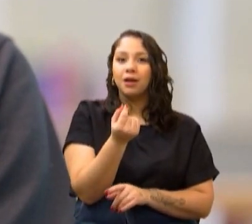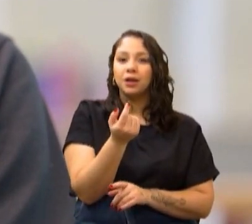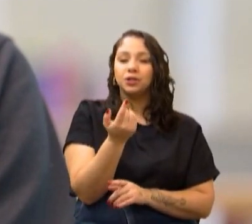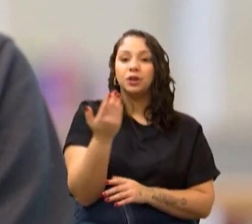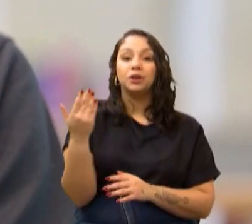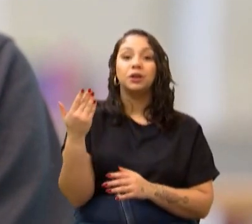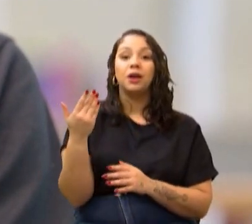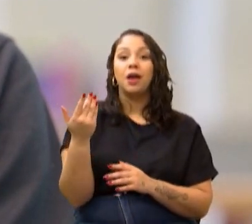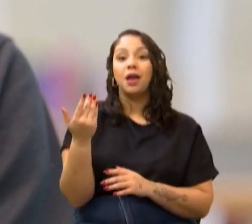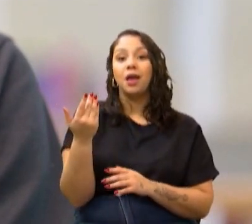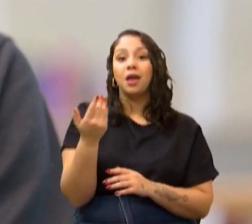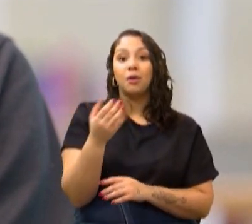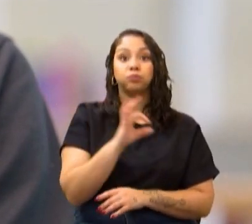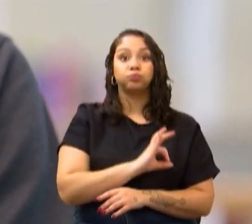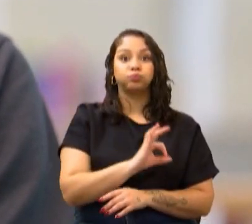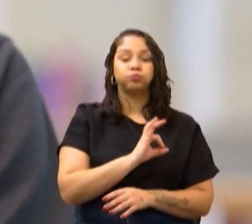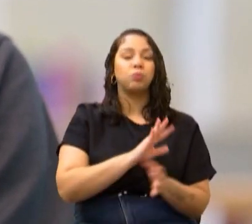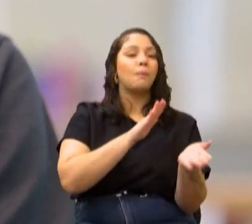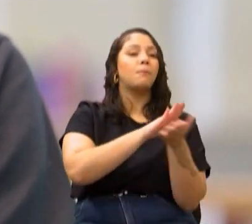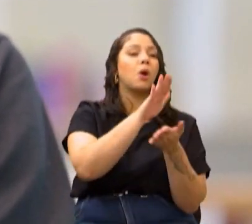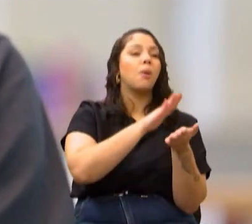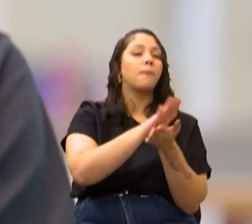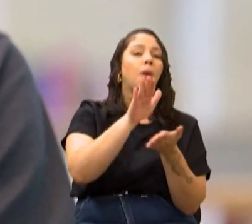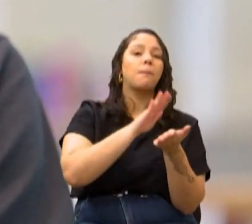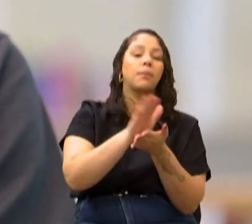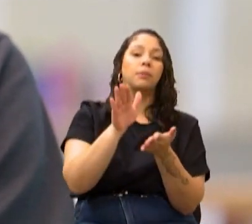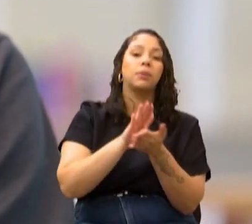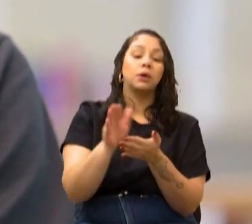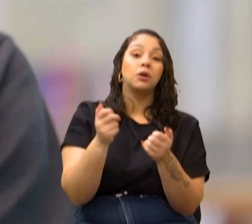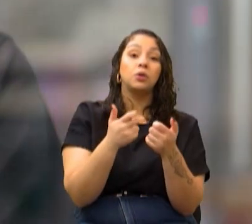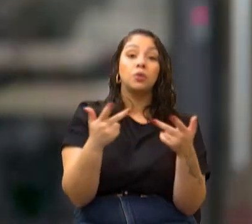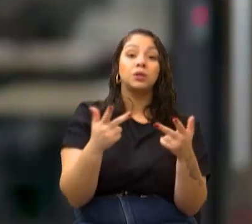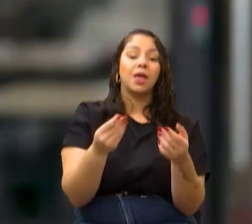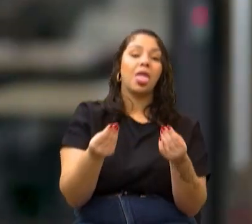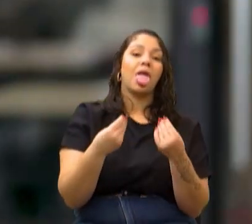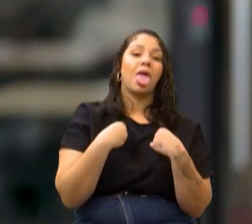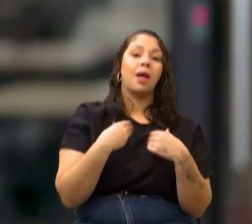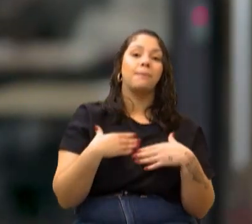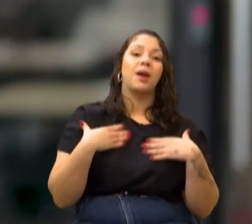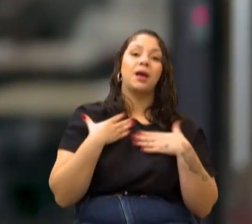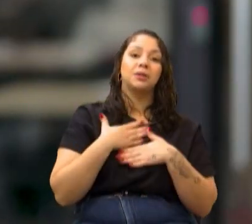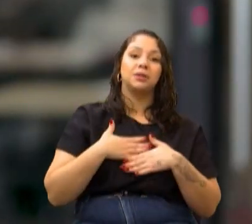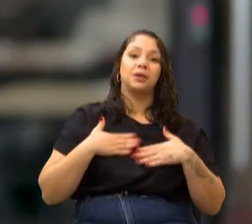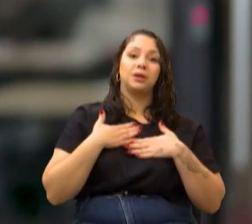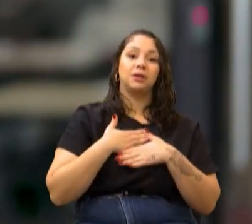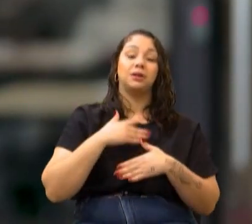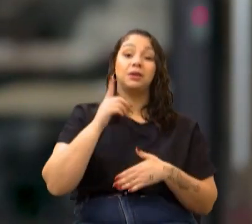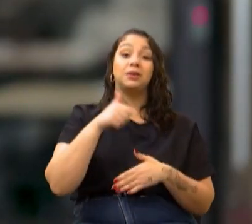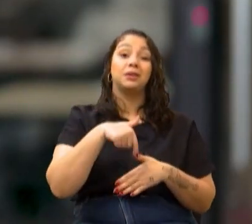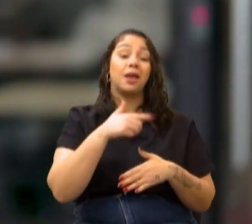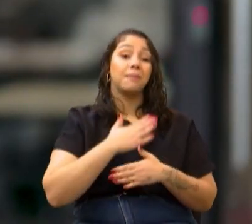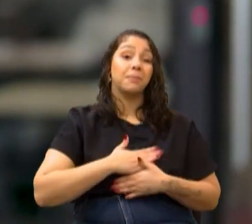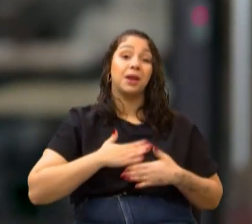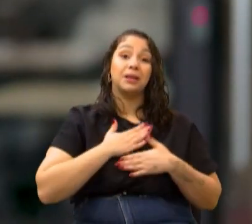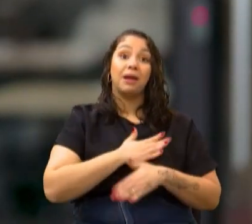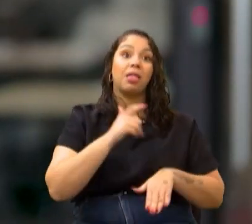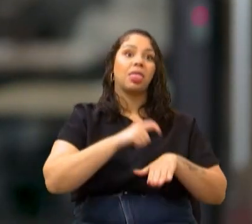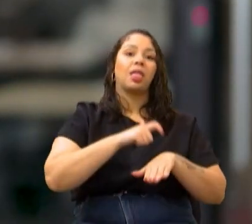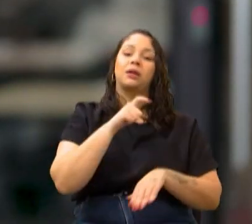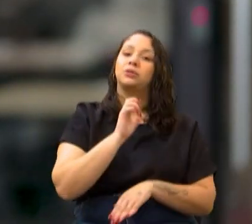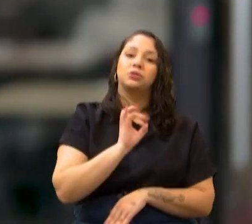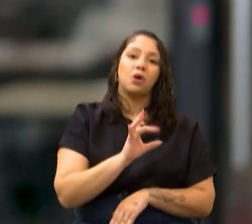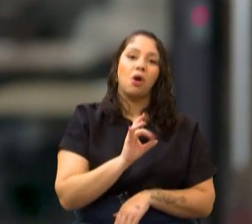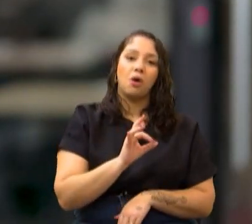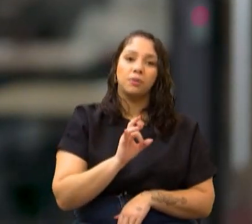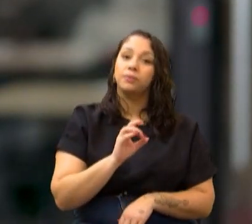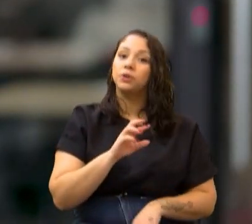Ele aproveita a boa parte da reserva financeira dele para gastar com coisas que tragam prazer para ele, e normalmente são os